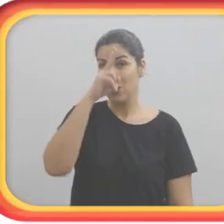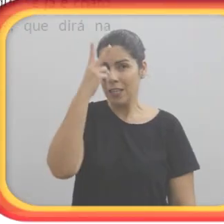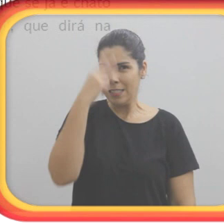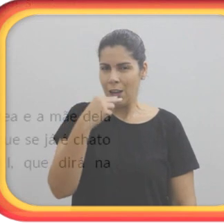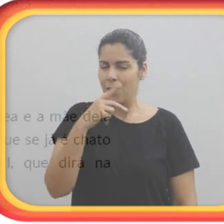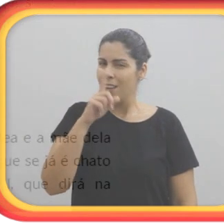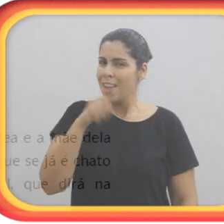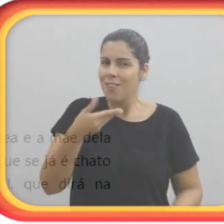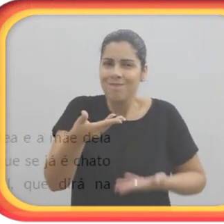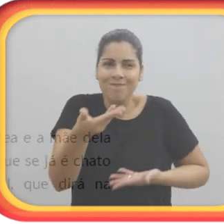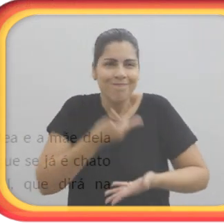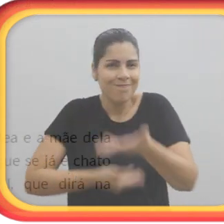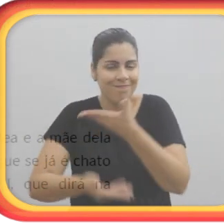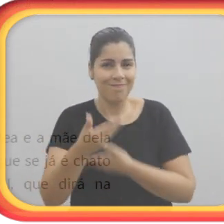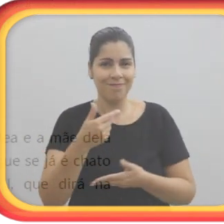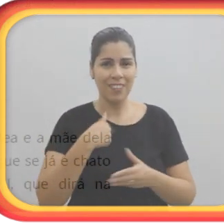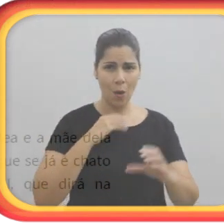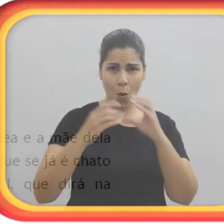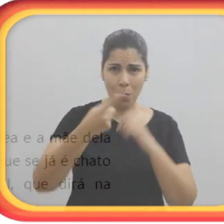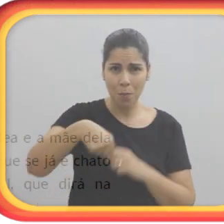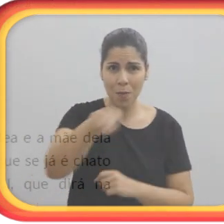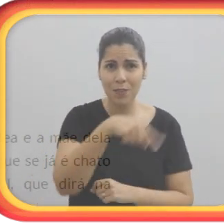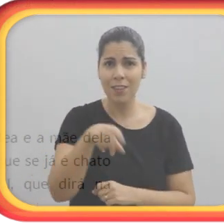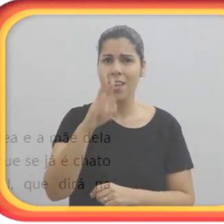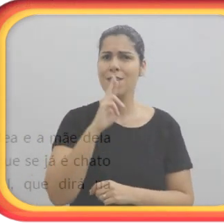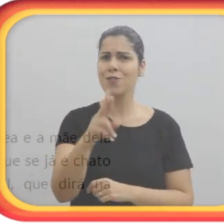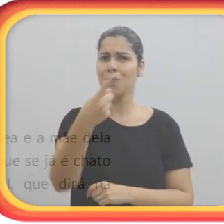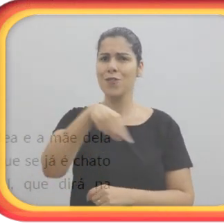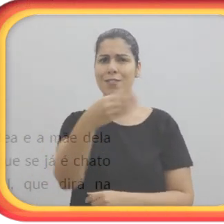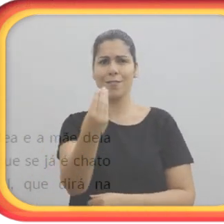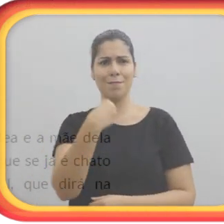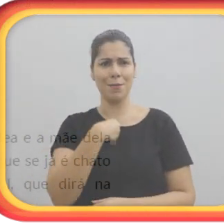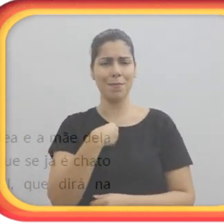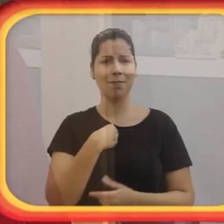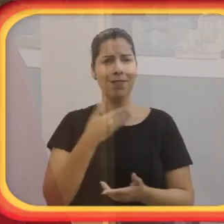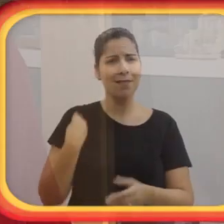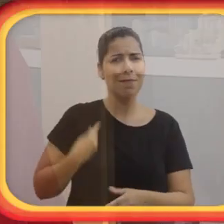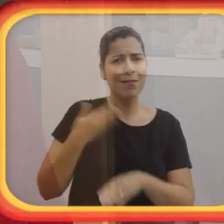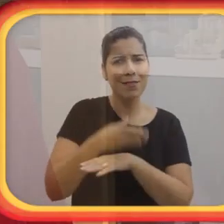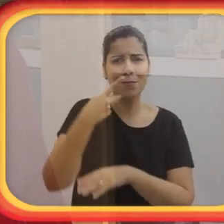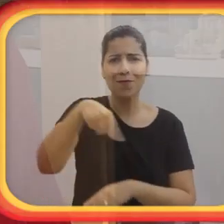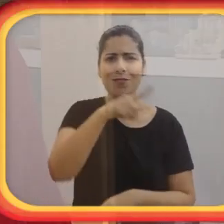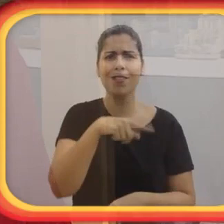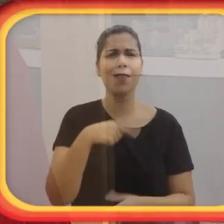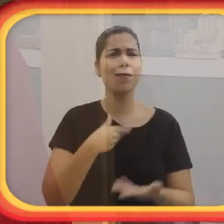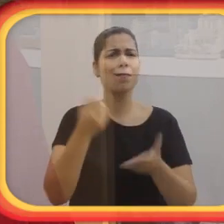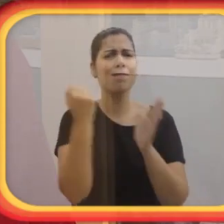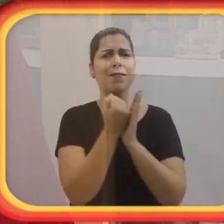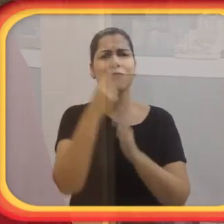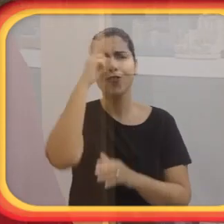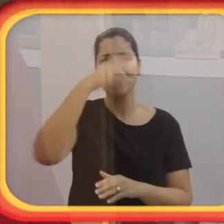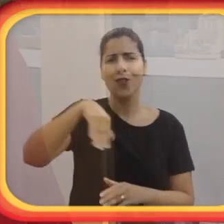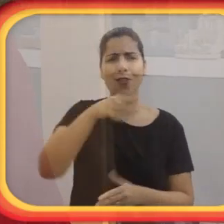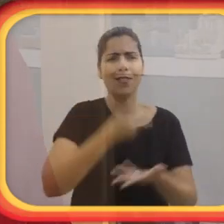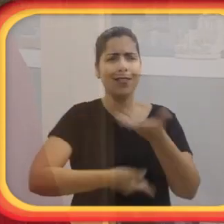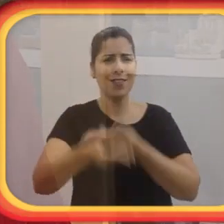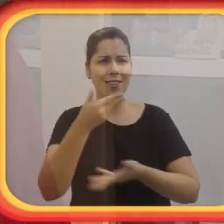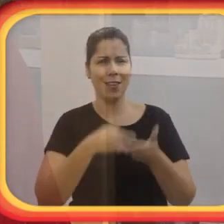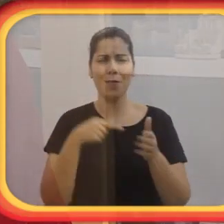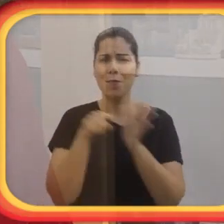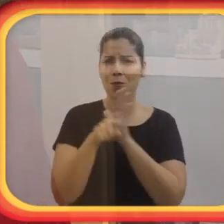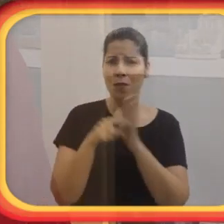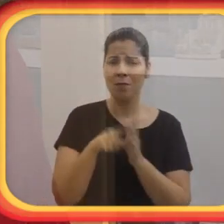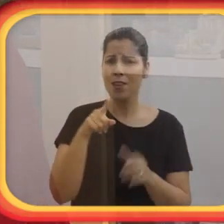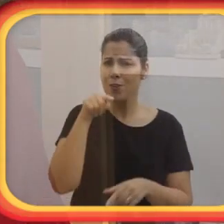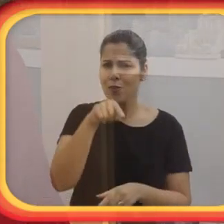O Histórias de Cego é a mão dupla, é o que eu comunico para vocês e é o resultado que vocês trazem para mim, né? É a participação de